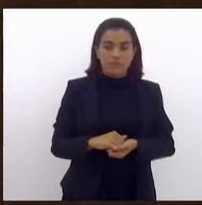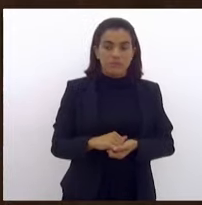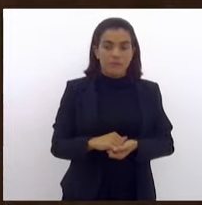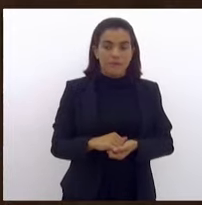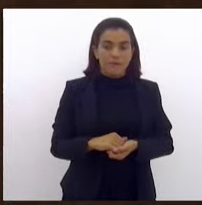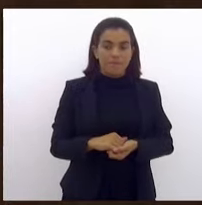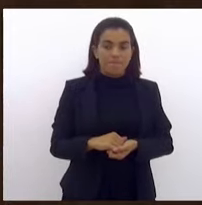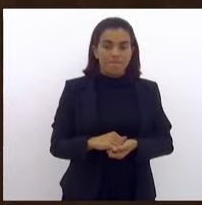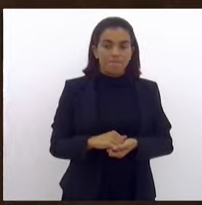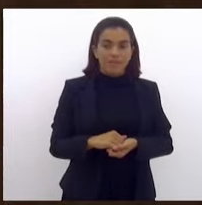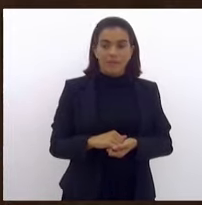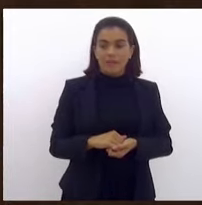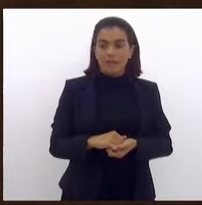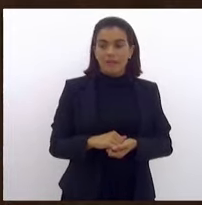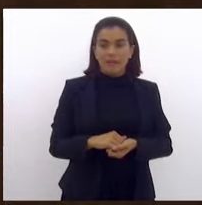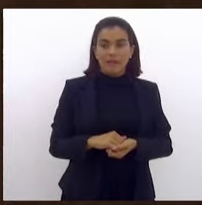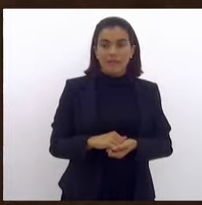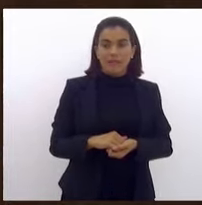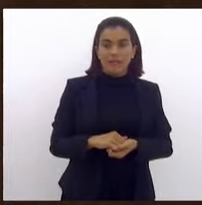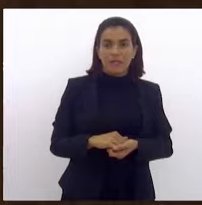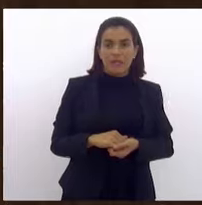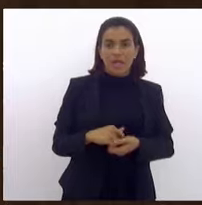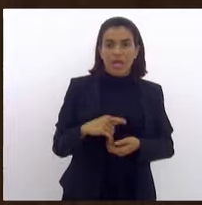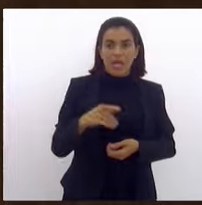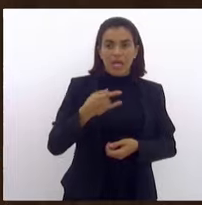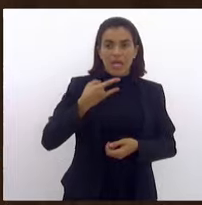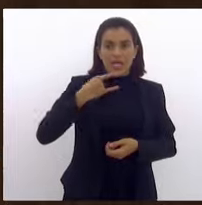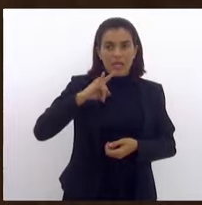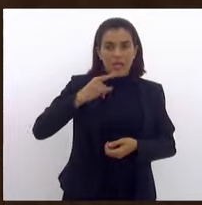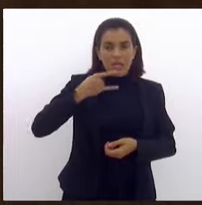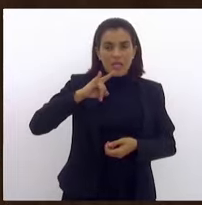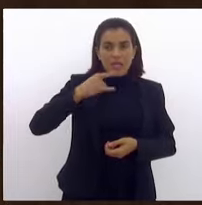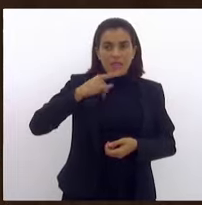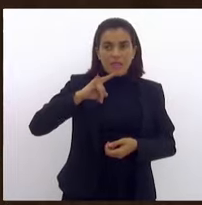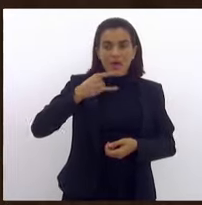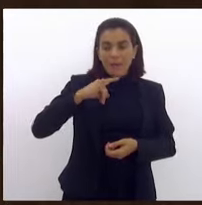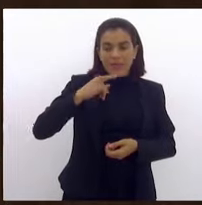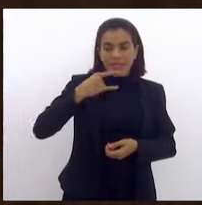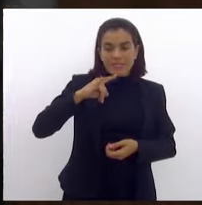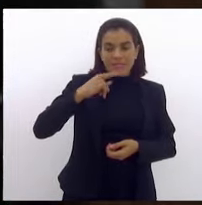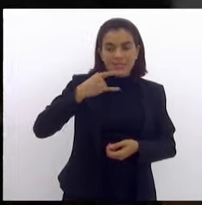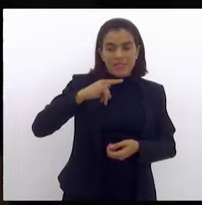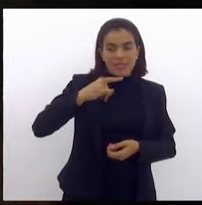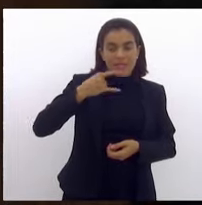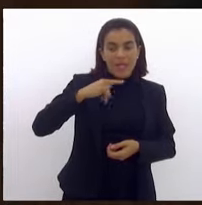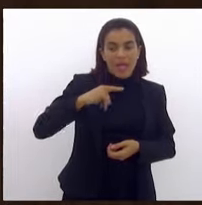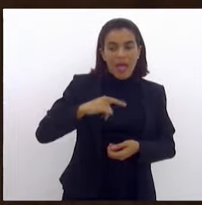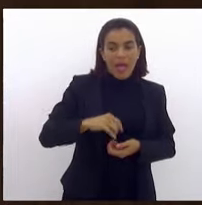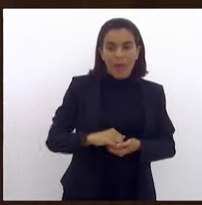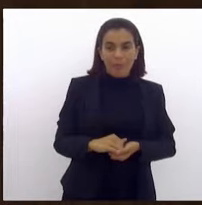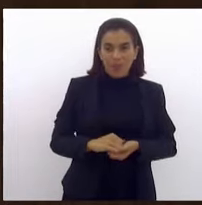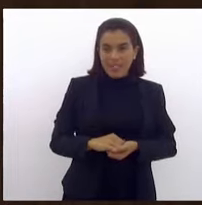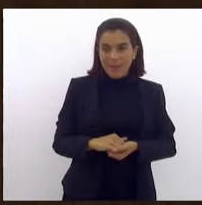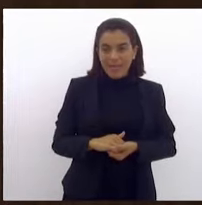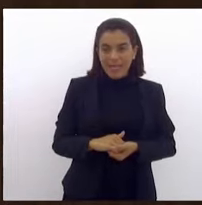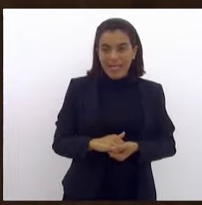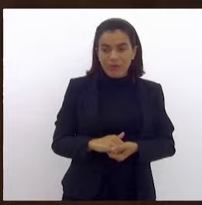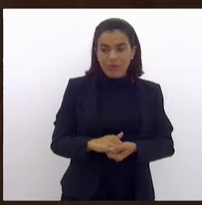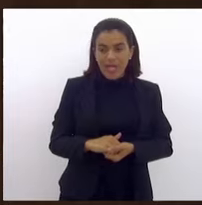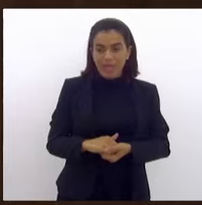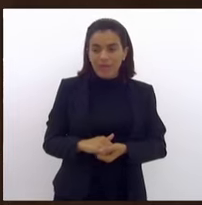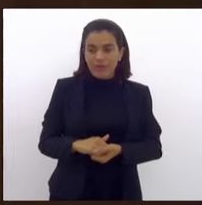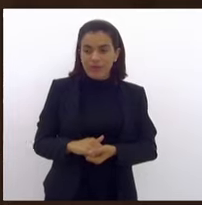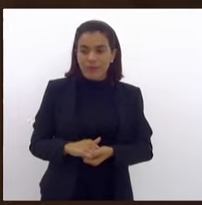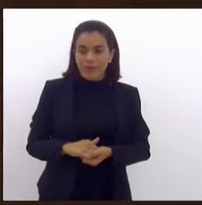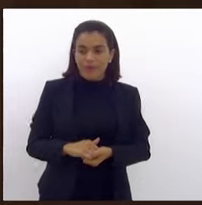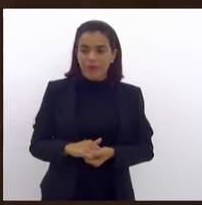entende muito de cachaça e de samba. É o que ele entende bastante, porque de administração, pelo que eu vejo, ele não entende.